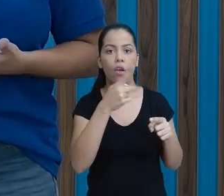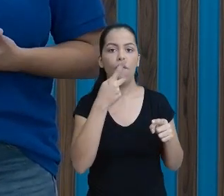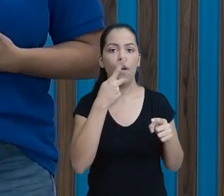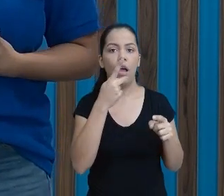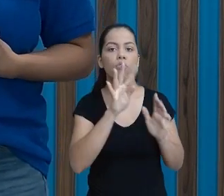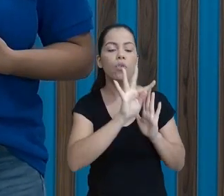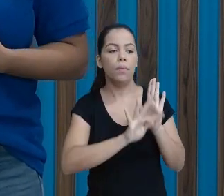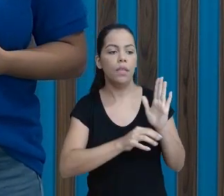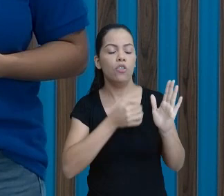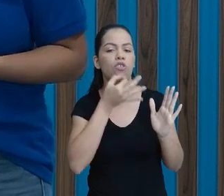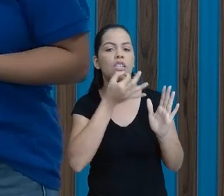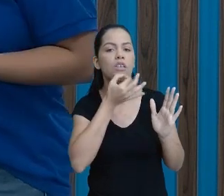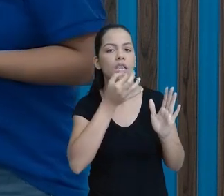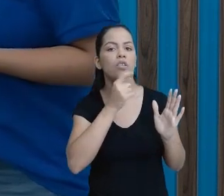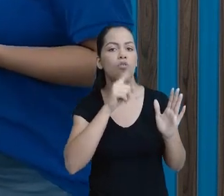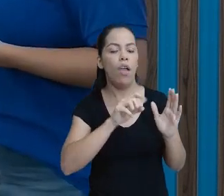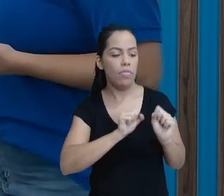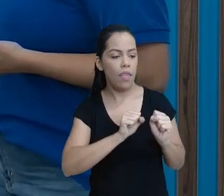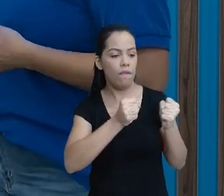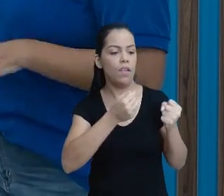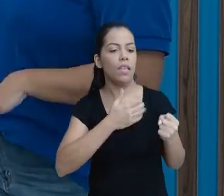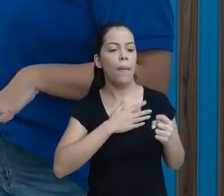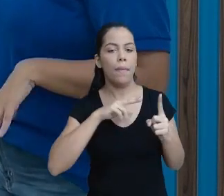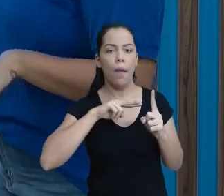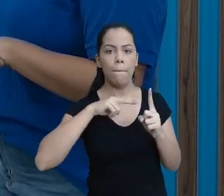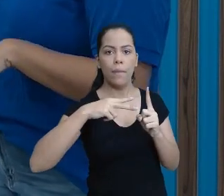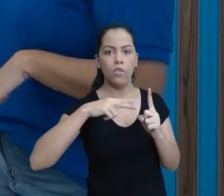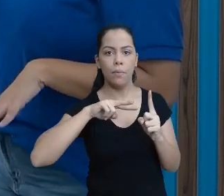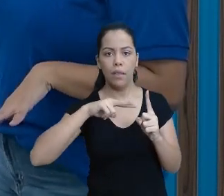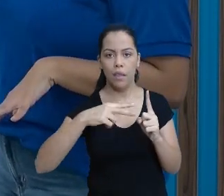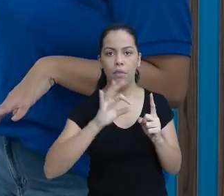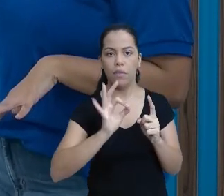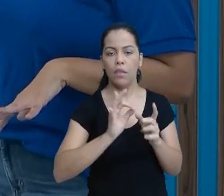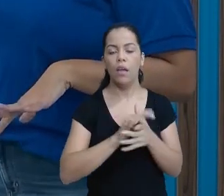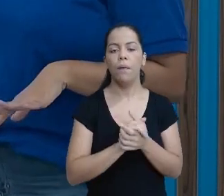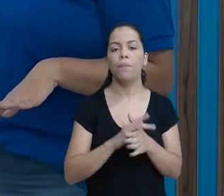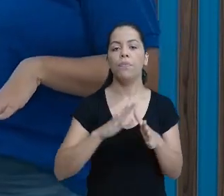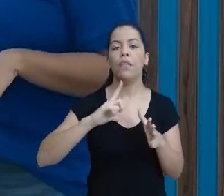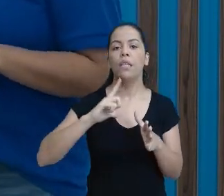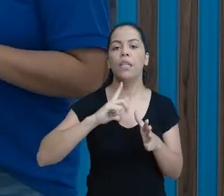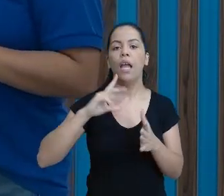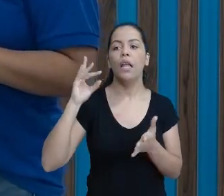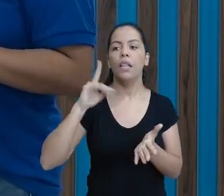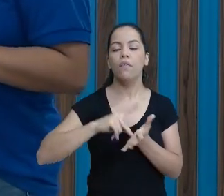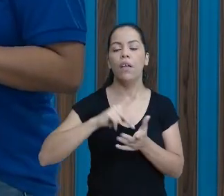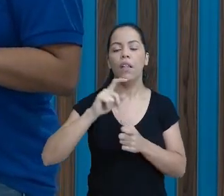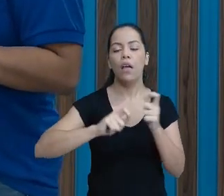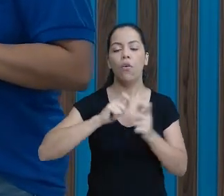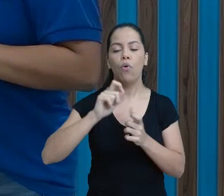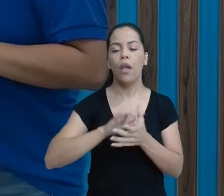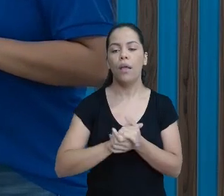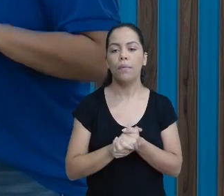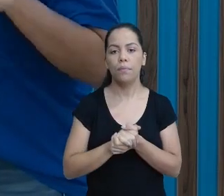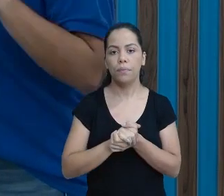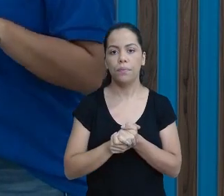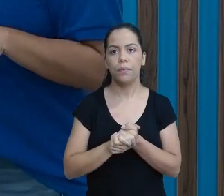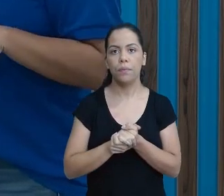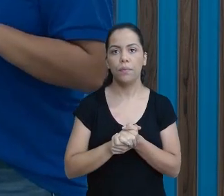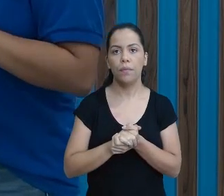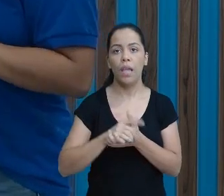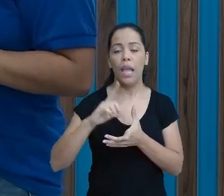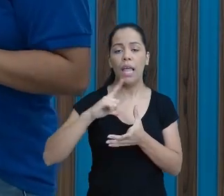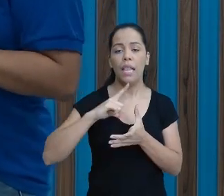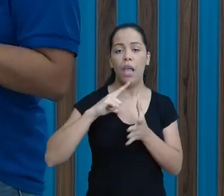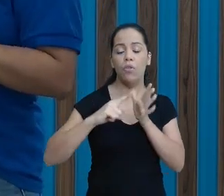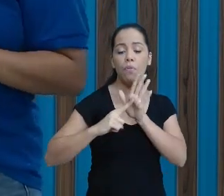vista, né? E a gente também tem, na verdade, o do expor.